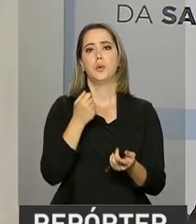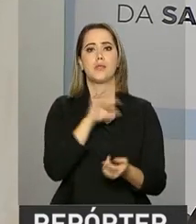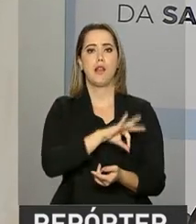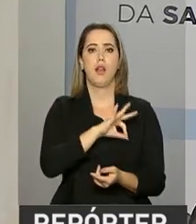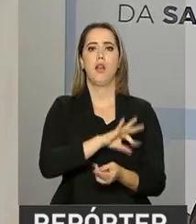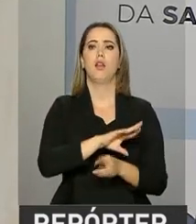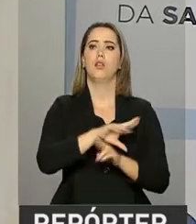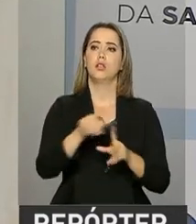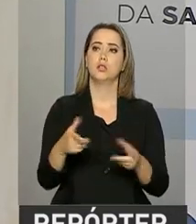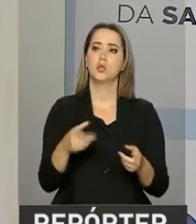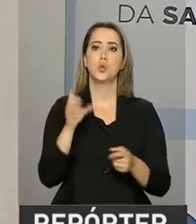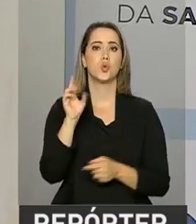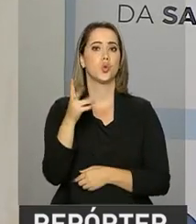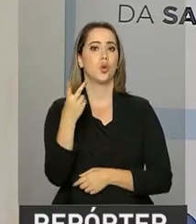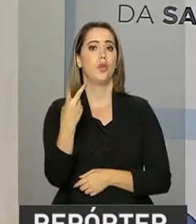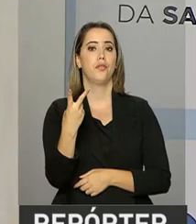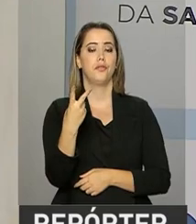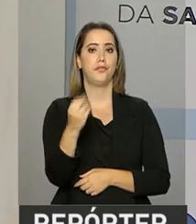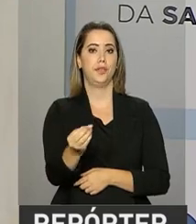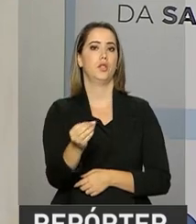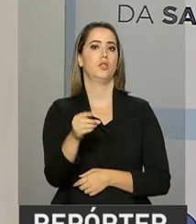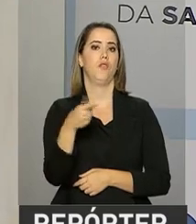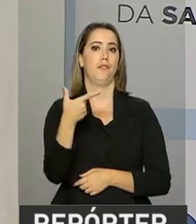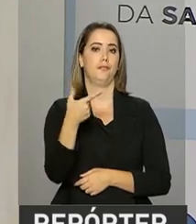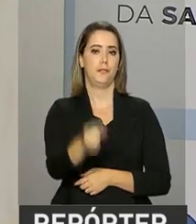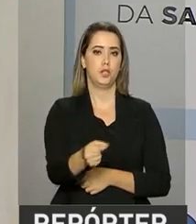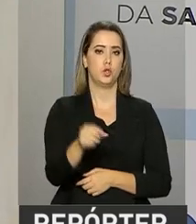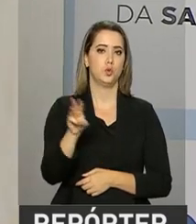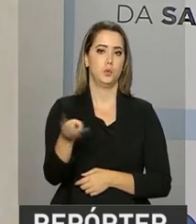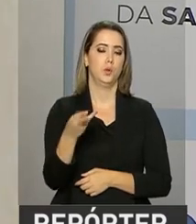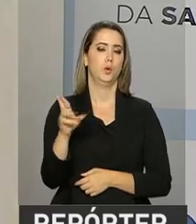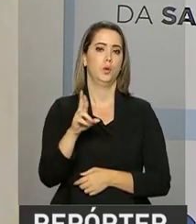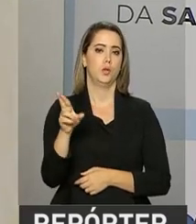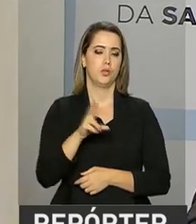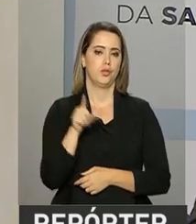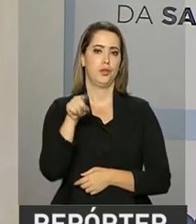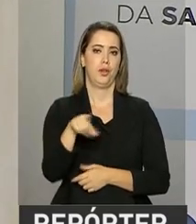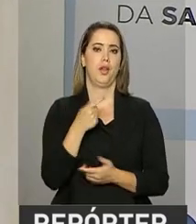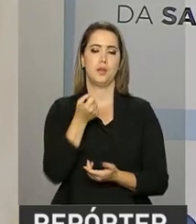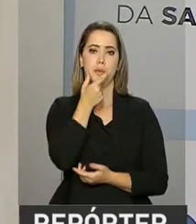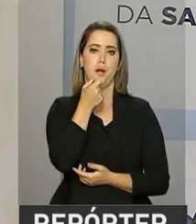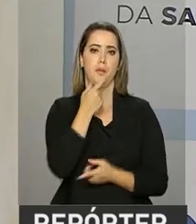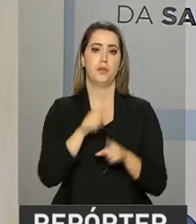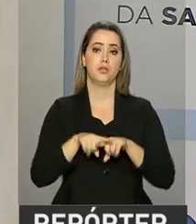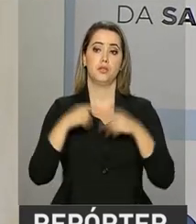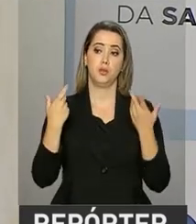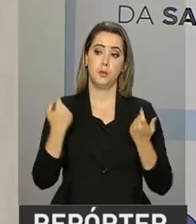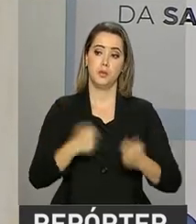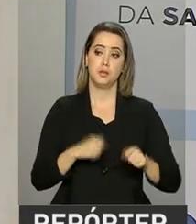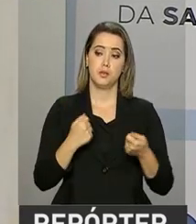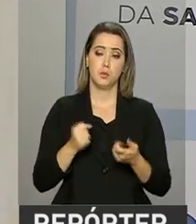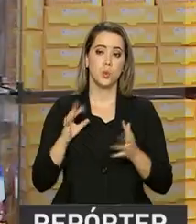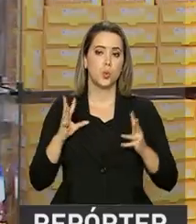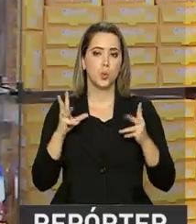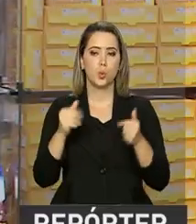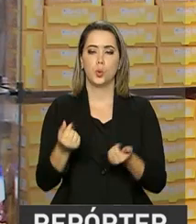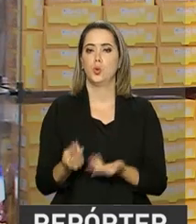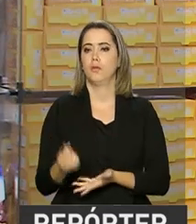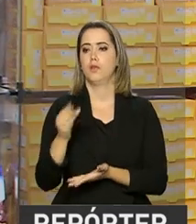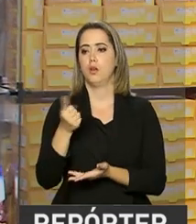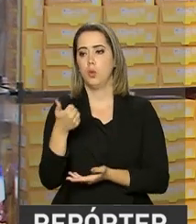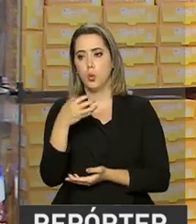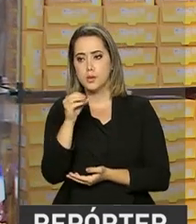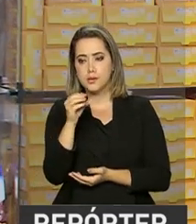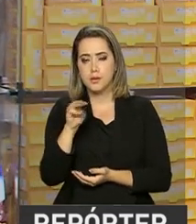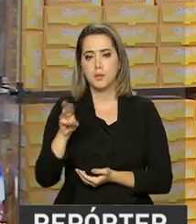medicamentos. Então, nós entendemos que devíamos aplicar todos os 100 milhões em medicamentos. E é o que nós determinamos agora. Os